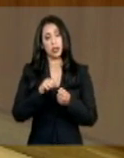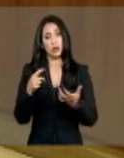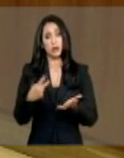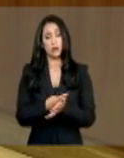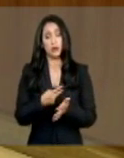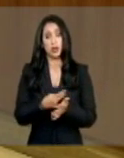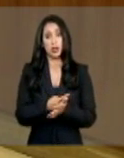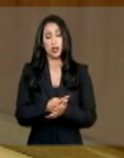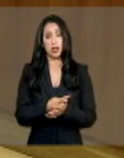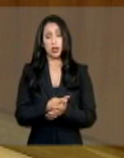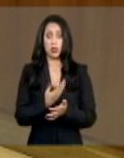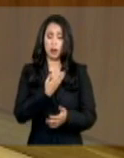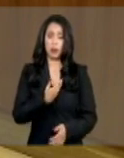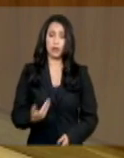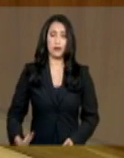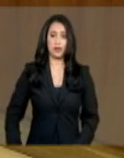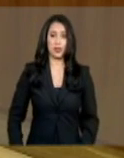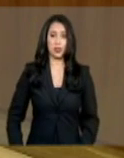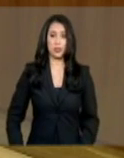setor público